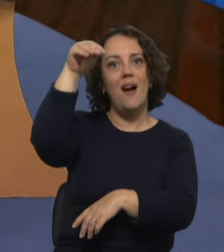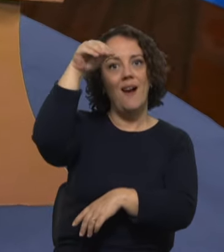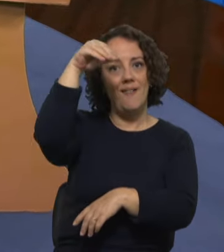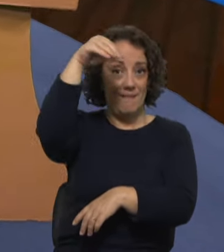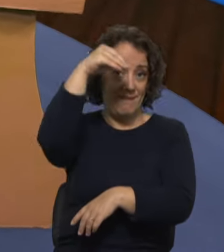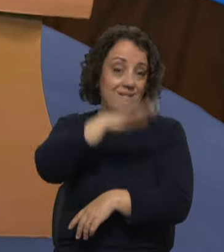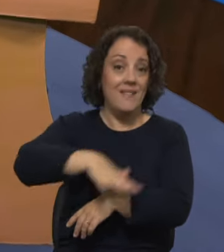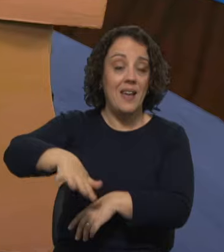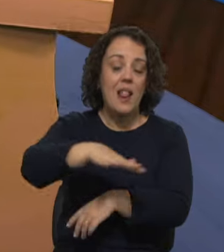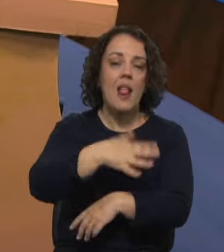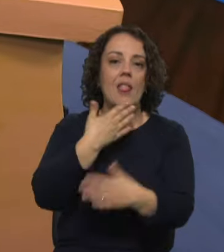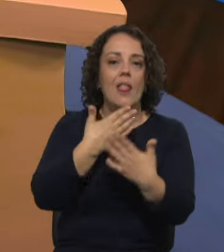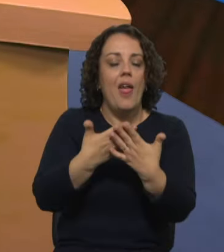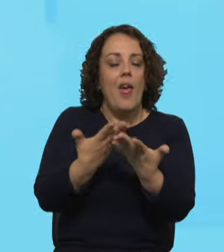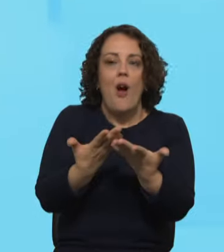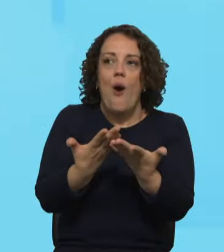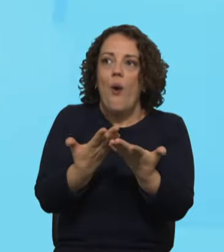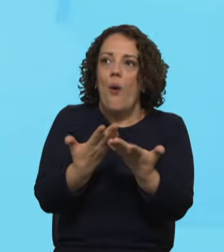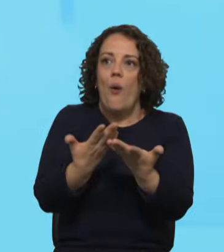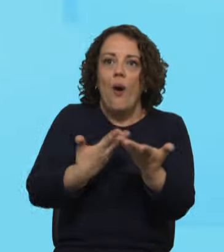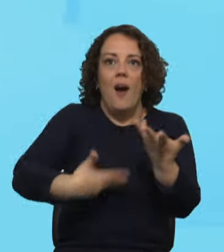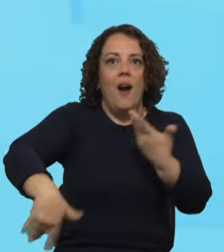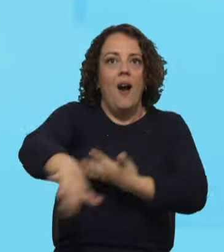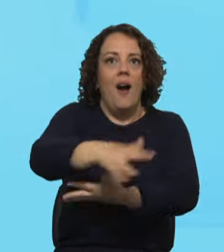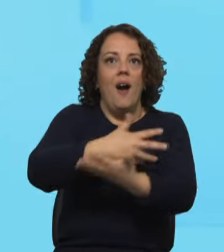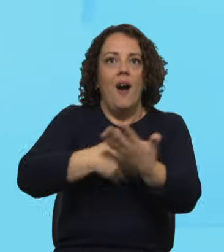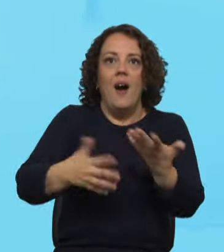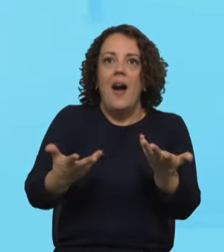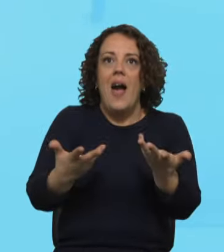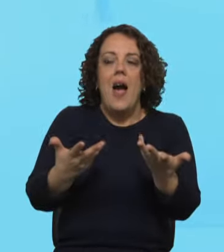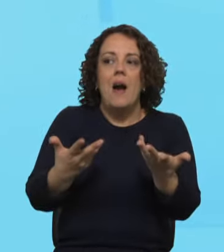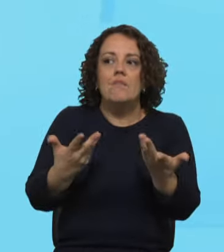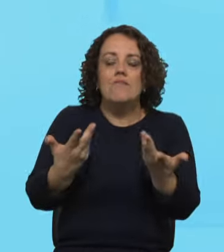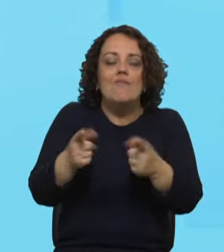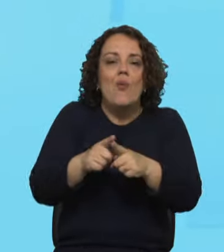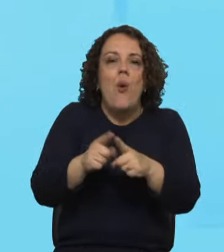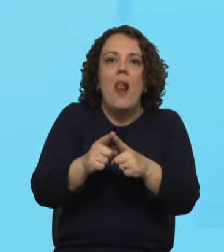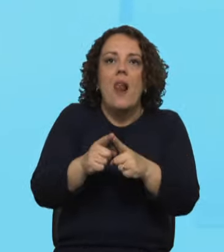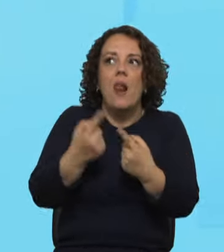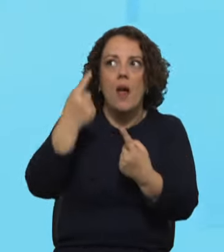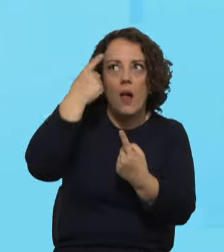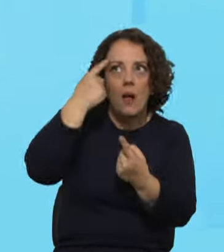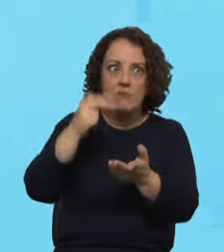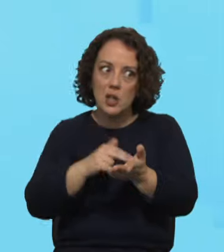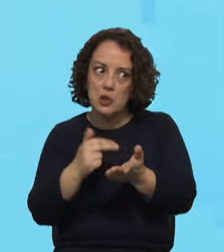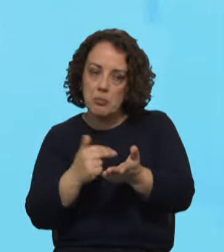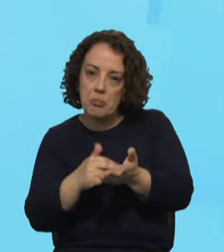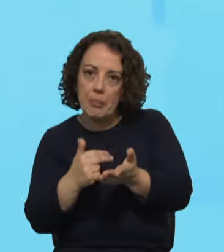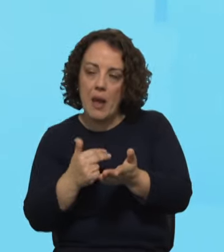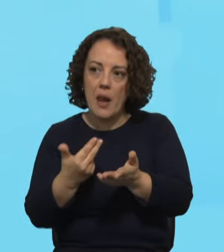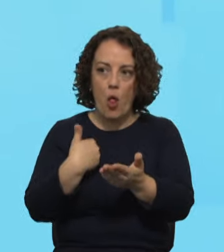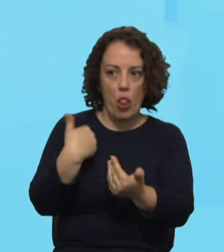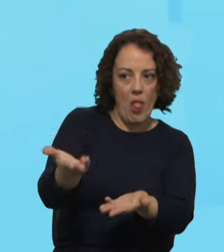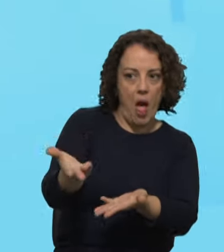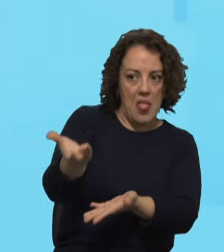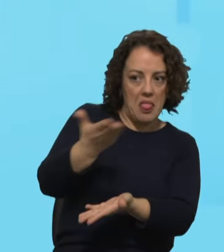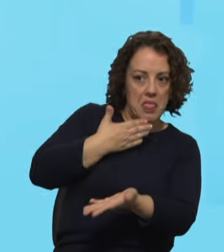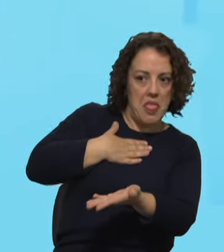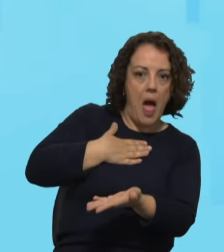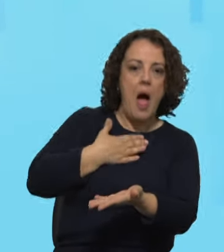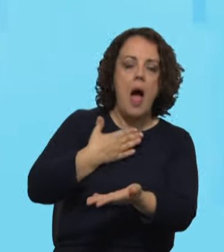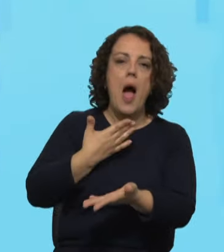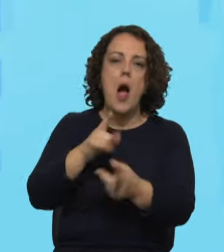momentos em que lá está só estávamos juntos porque porque no fundo ninguém esperava nada em troca ninguém estava ali com com nenhum sentido de